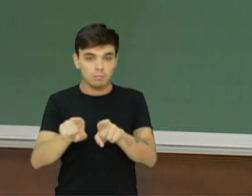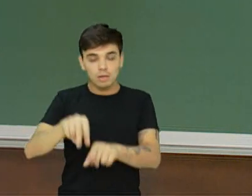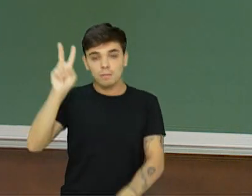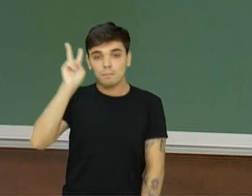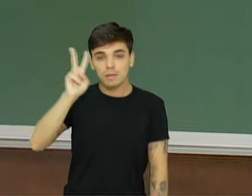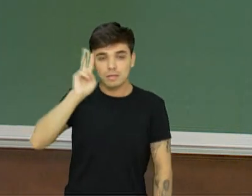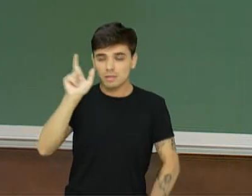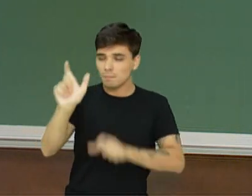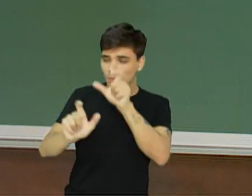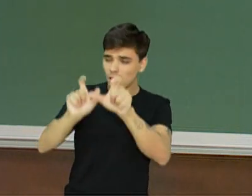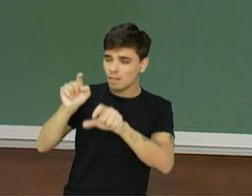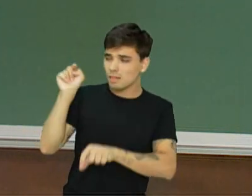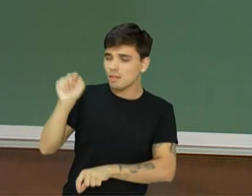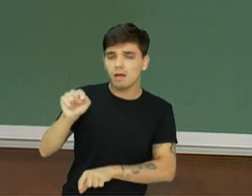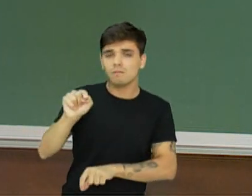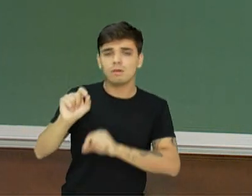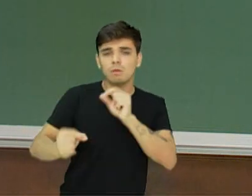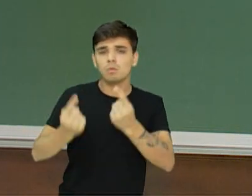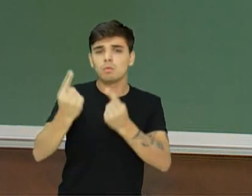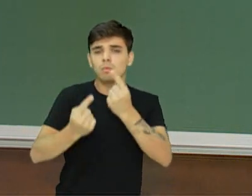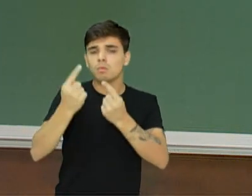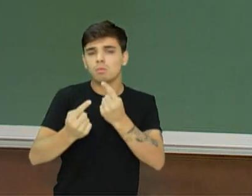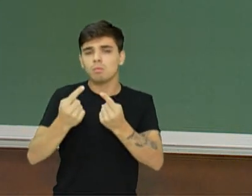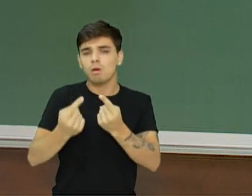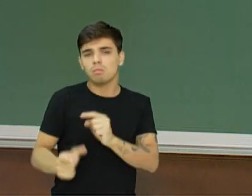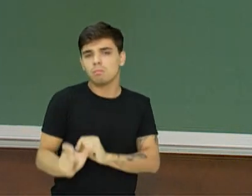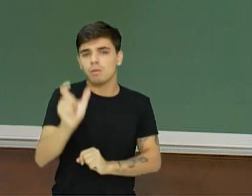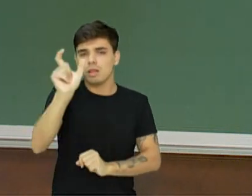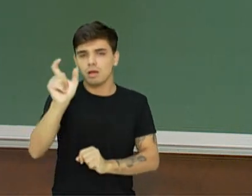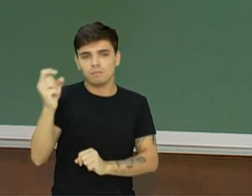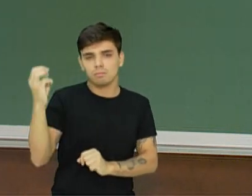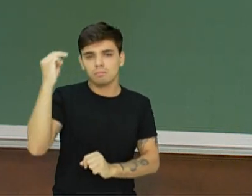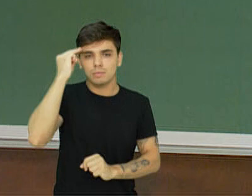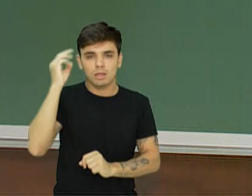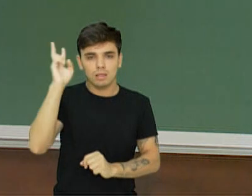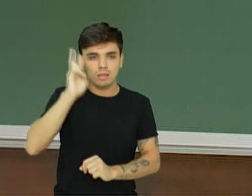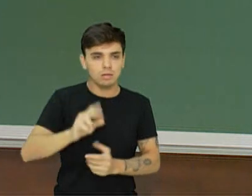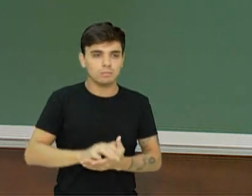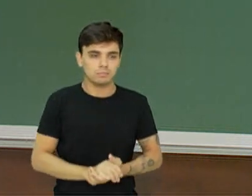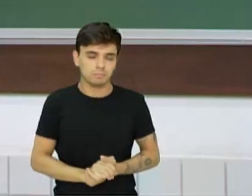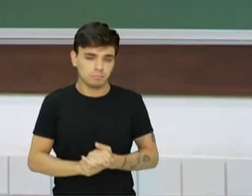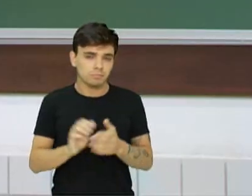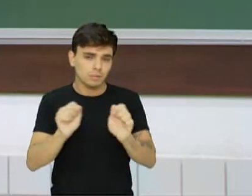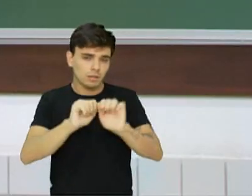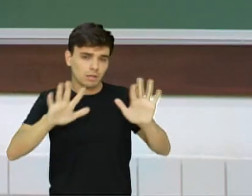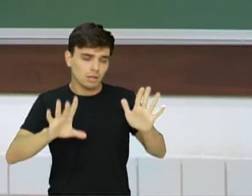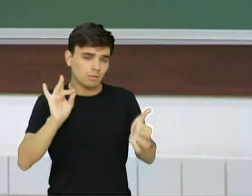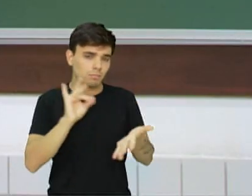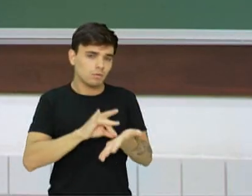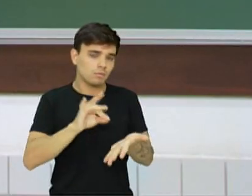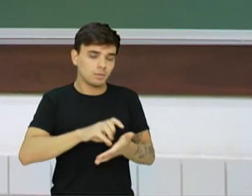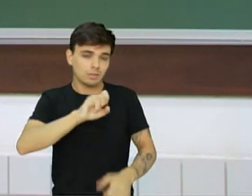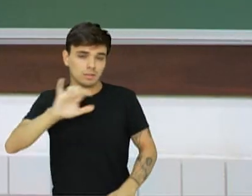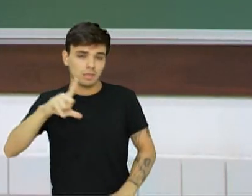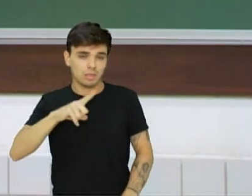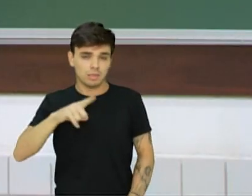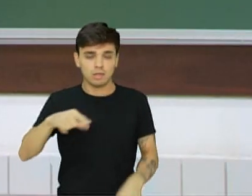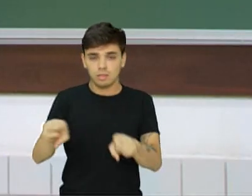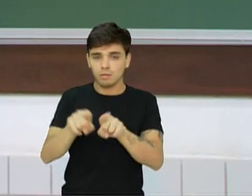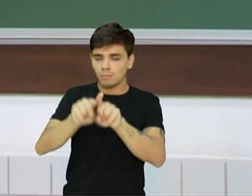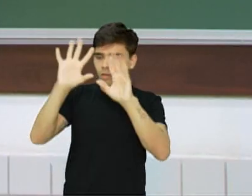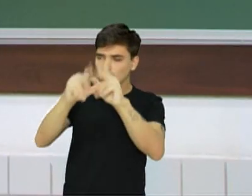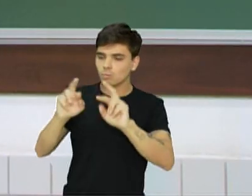na palavra política, qual é a palavra que te vem à cabeça? Muito provavelmente, se a gente estivesse aqui todo